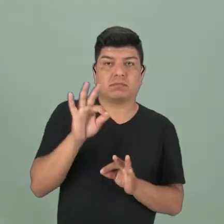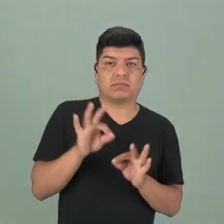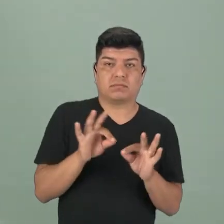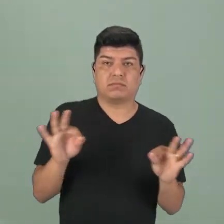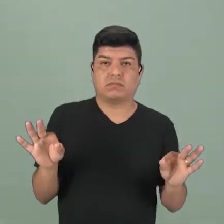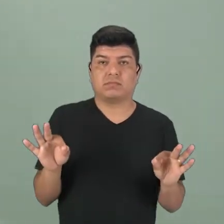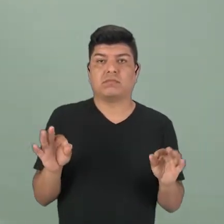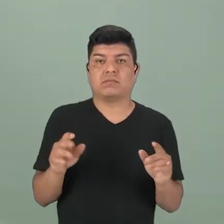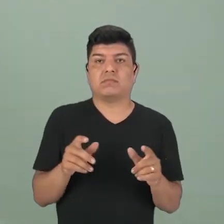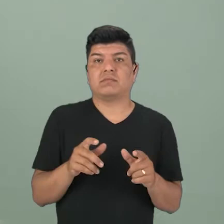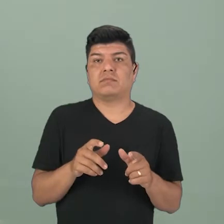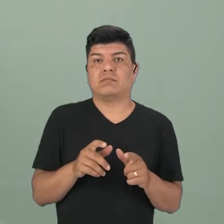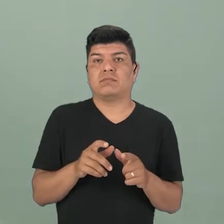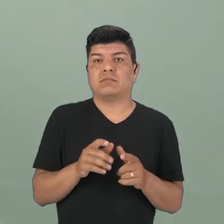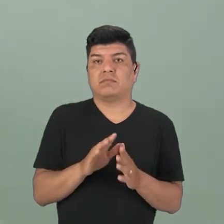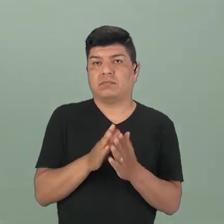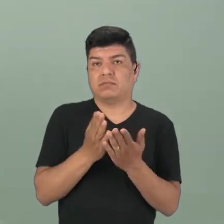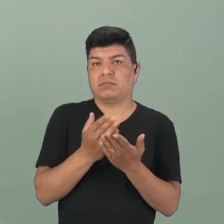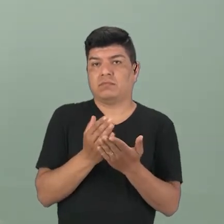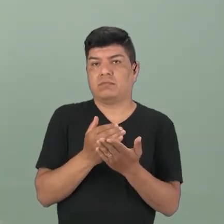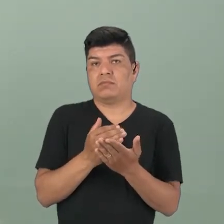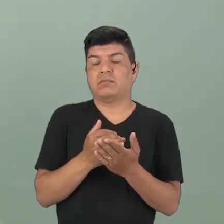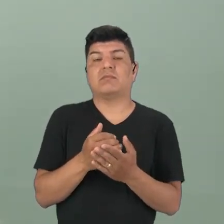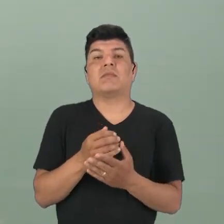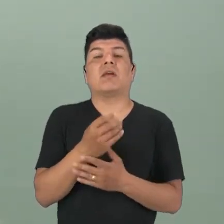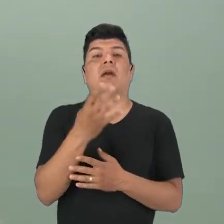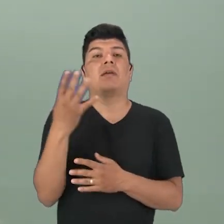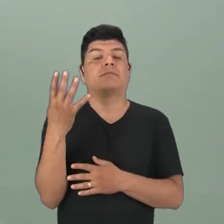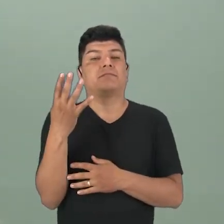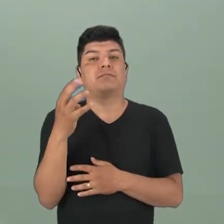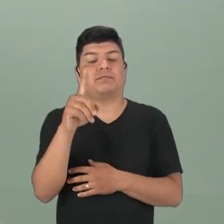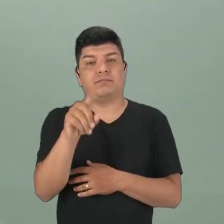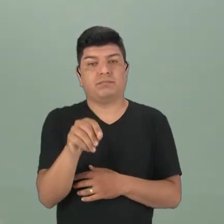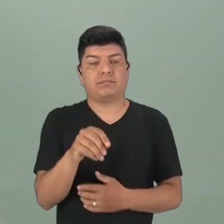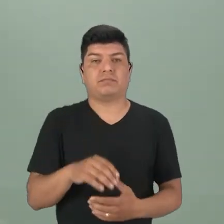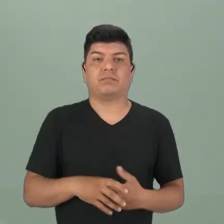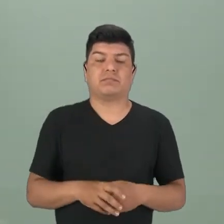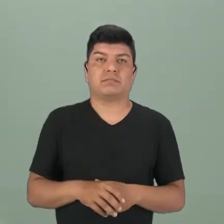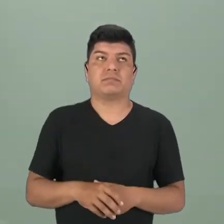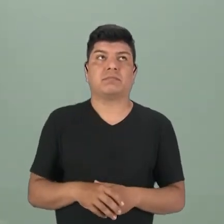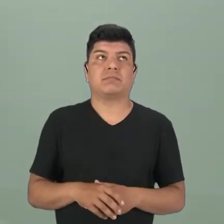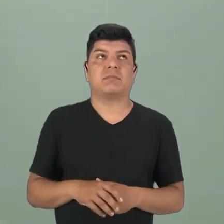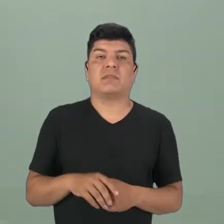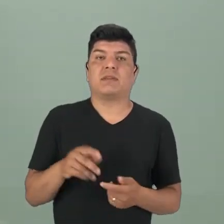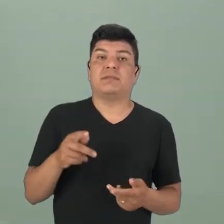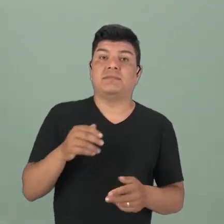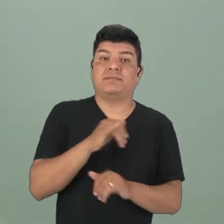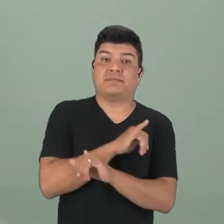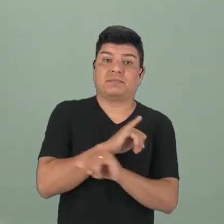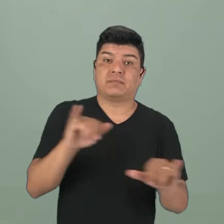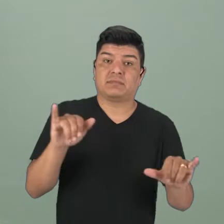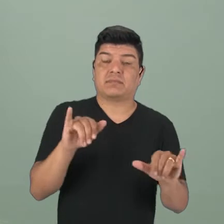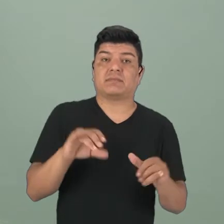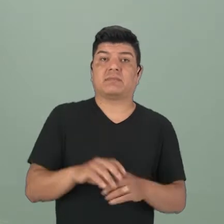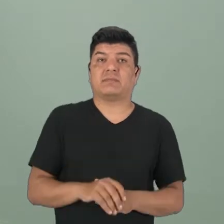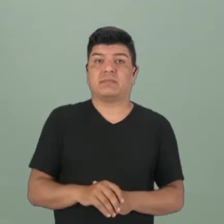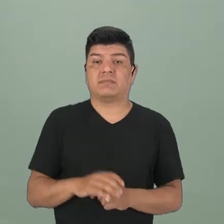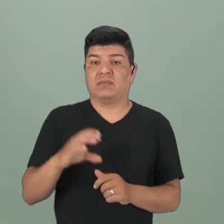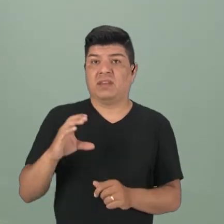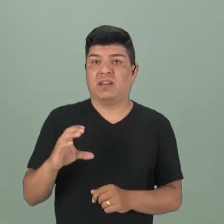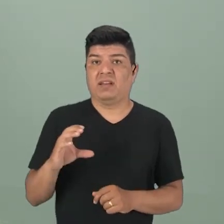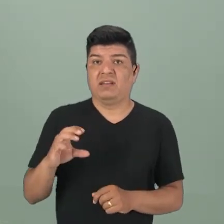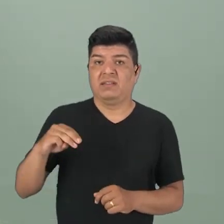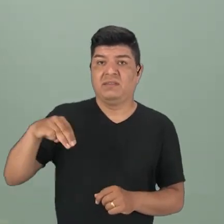falar assim, em centímetros, é quanto esse livro aqui que eu acabei de medir? Vamos lá, ó. Eu ia falar para vocês o seguinte, ó. Ah,